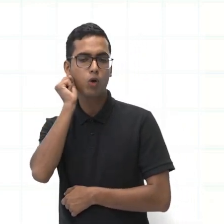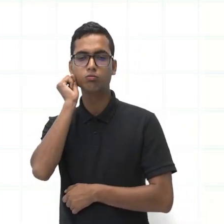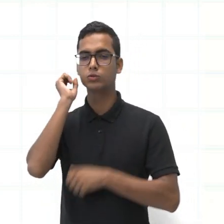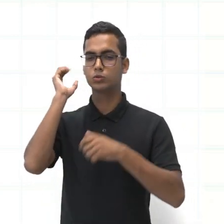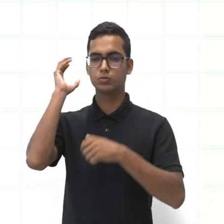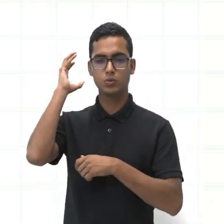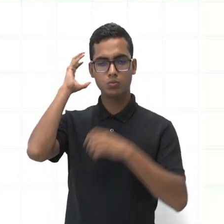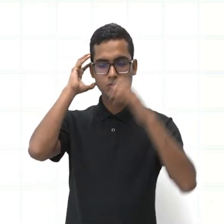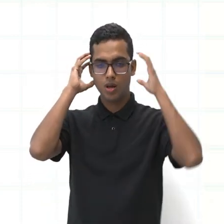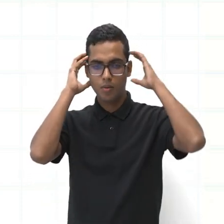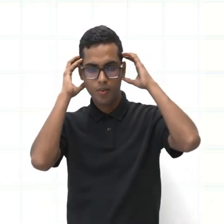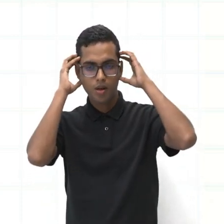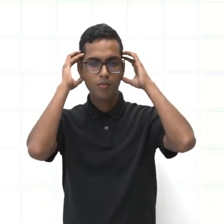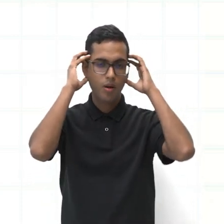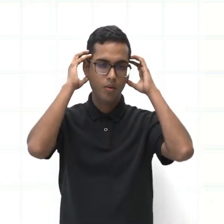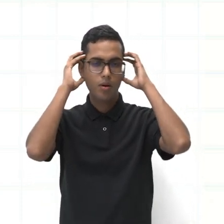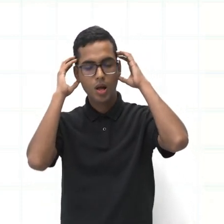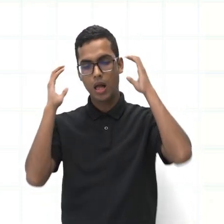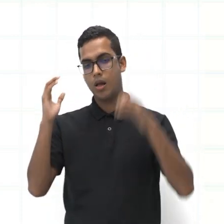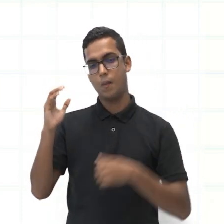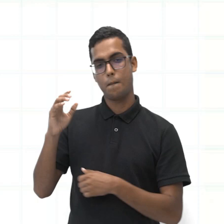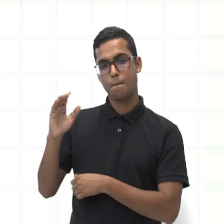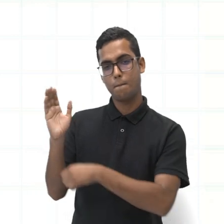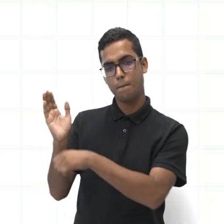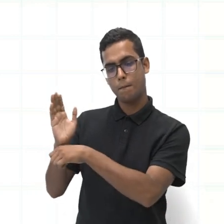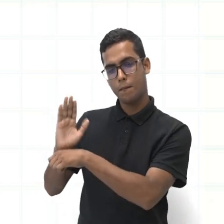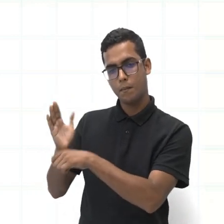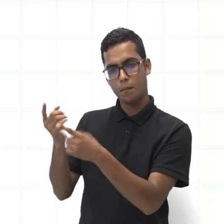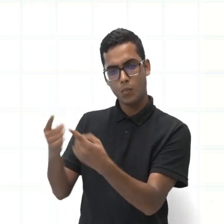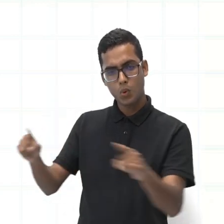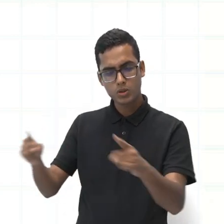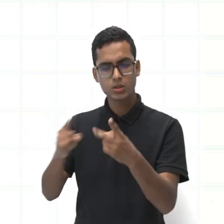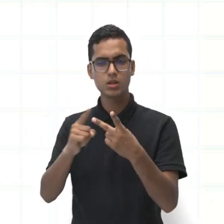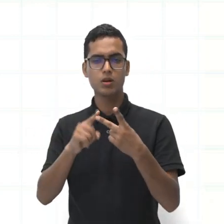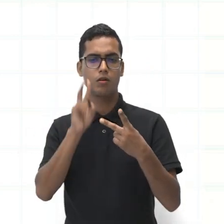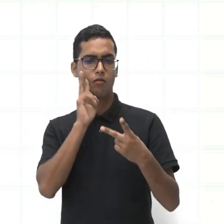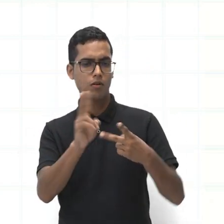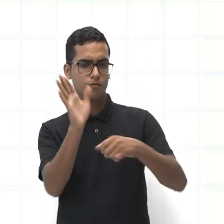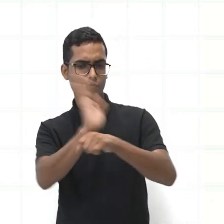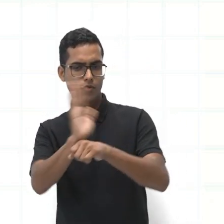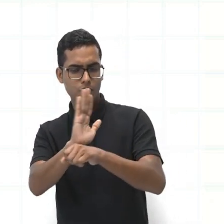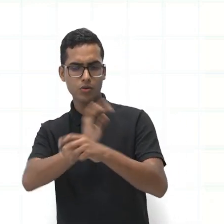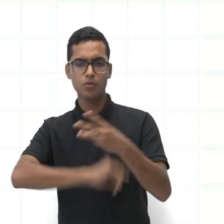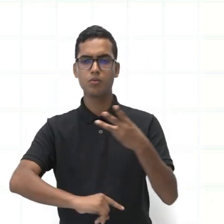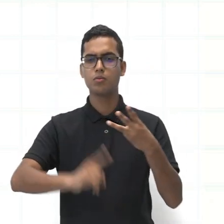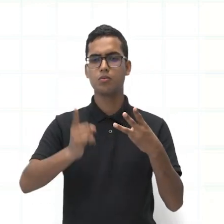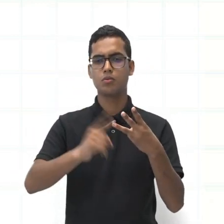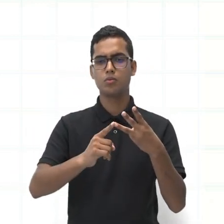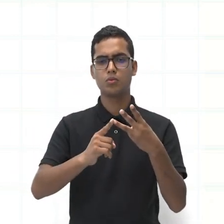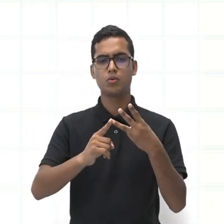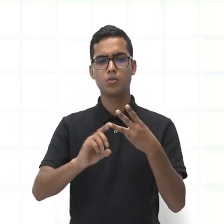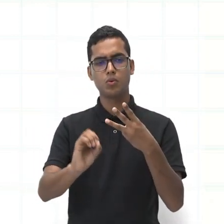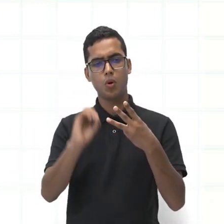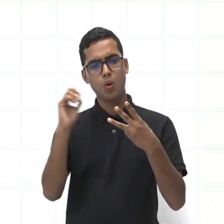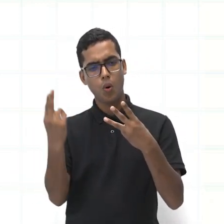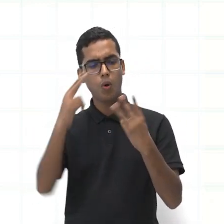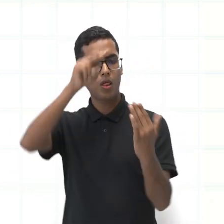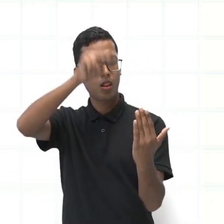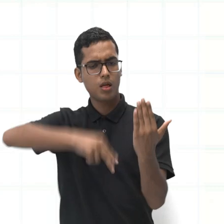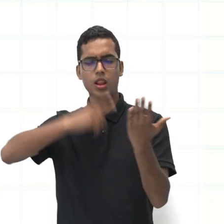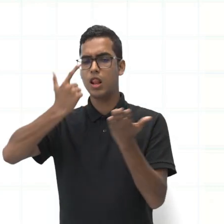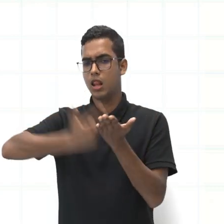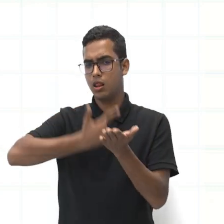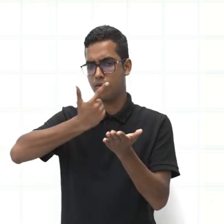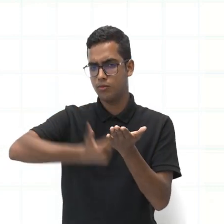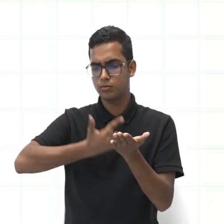music, watching movies, assistir filmes, ou reading books, ou ler livros.